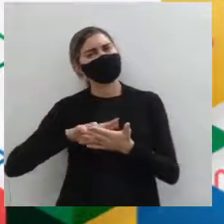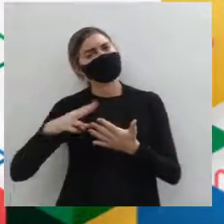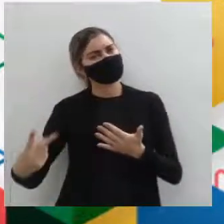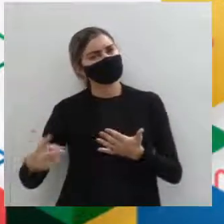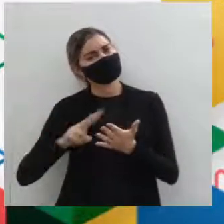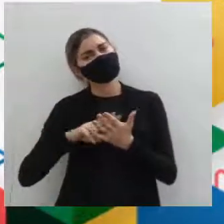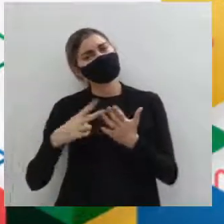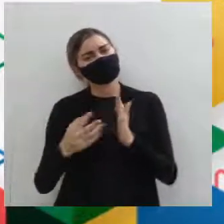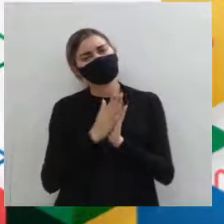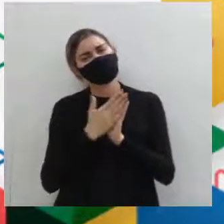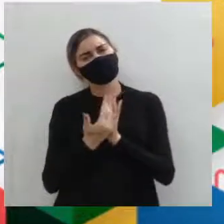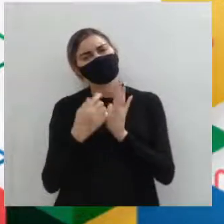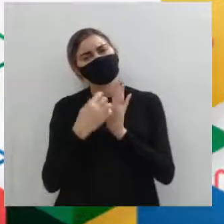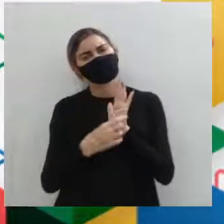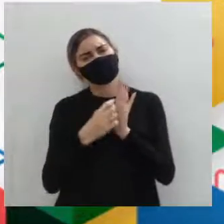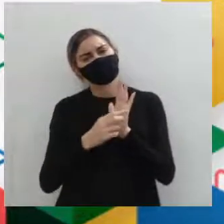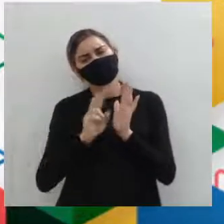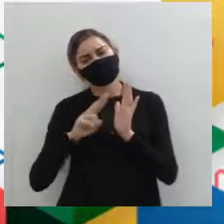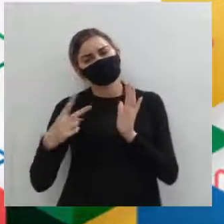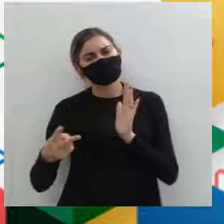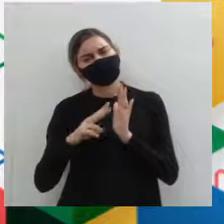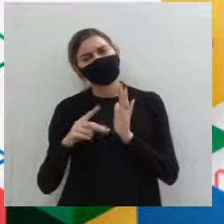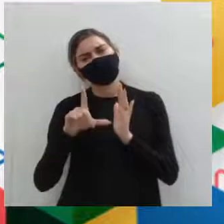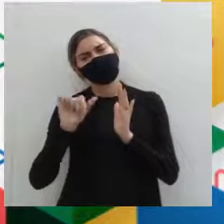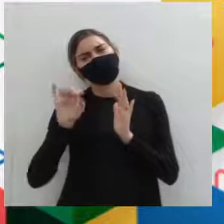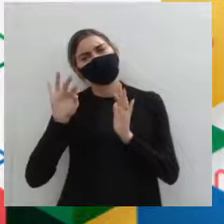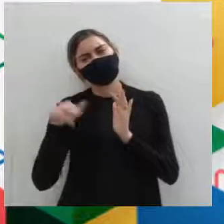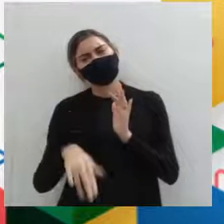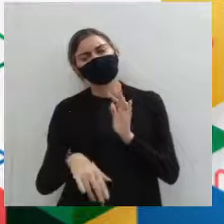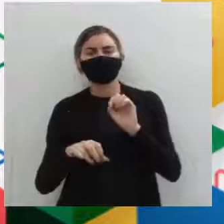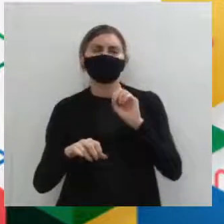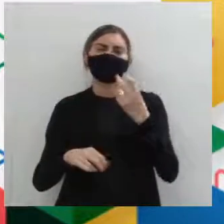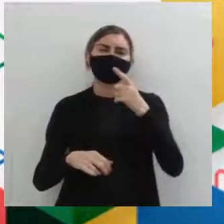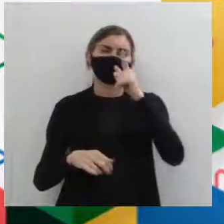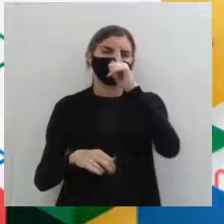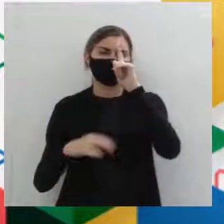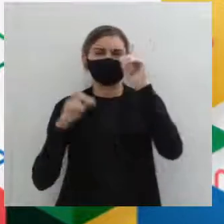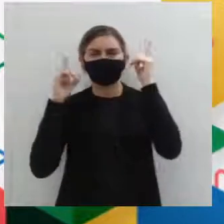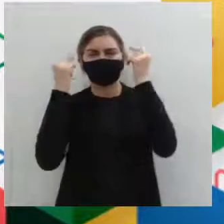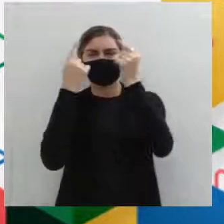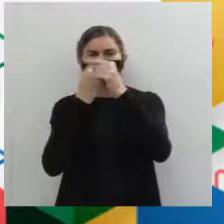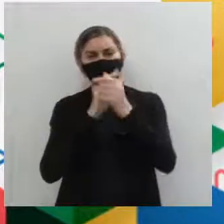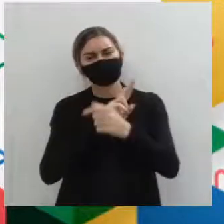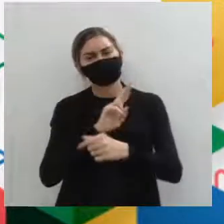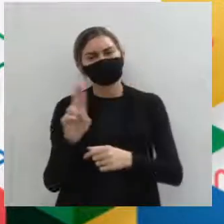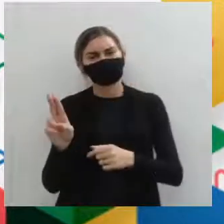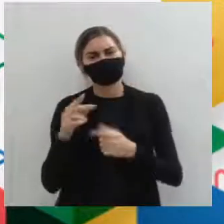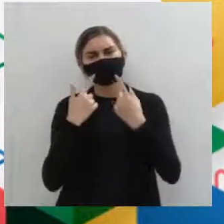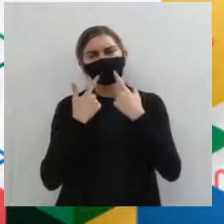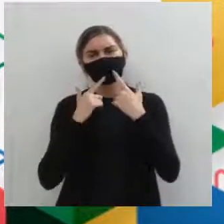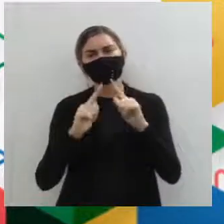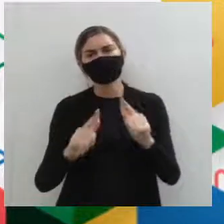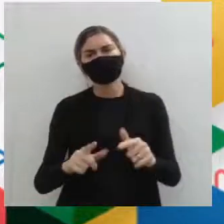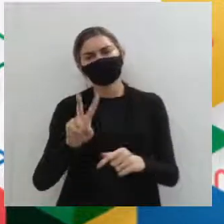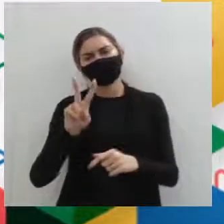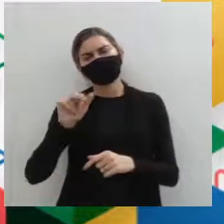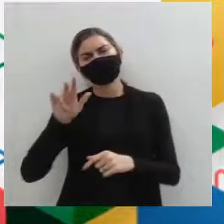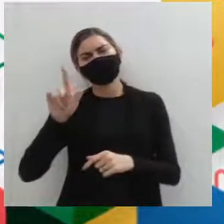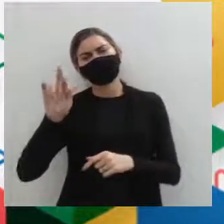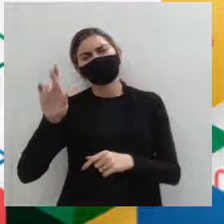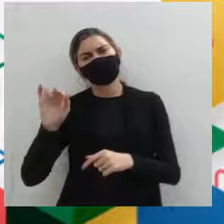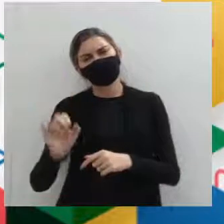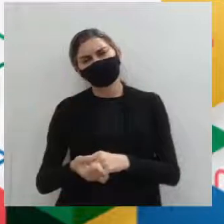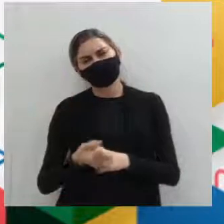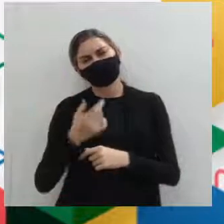de traduzir os textos sagrados do latim ou do grego para as chamadas línguas vulgares